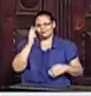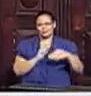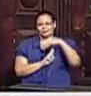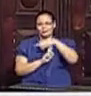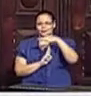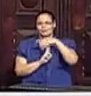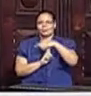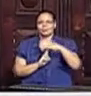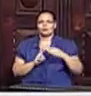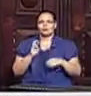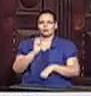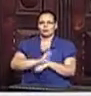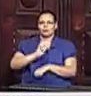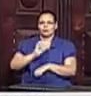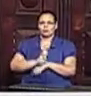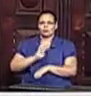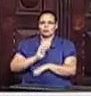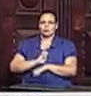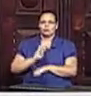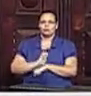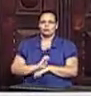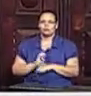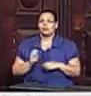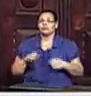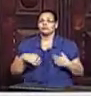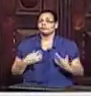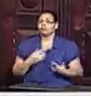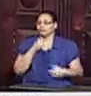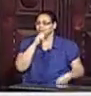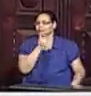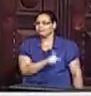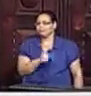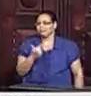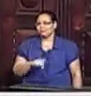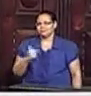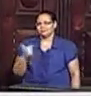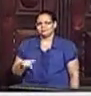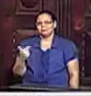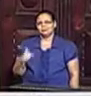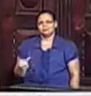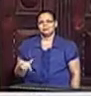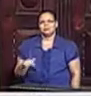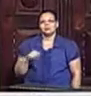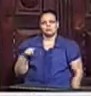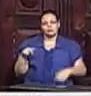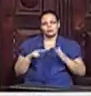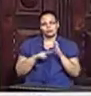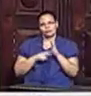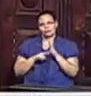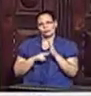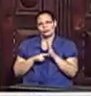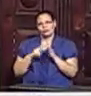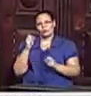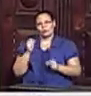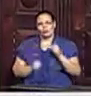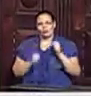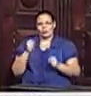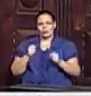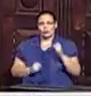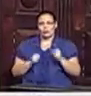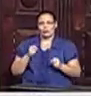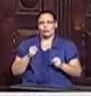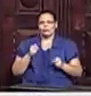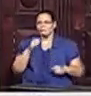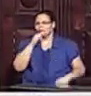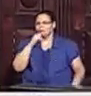nosso Estado uma condição de trabalho que não existe, foi levantada pelos sindicatos. O carro de escolta por